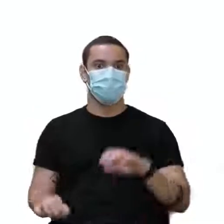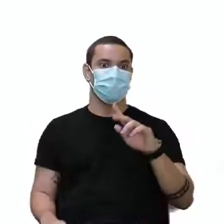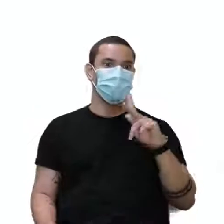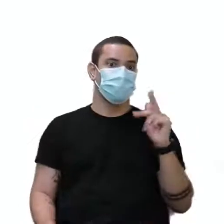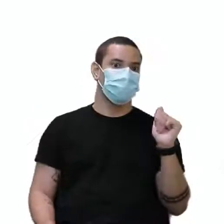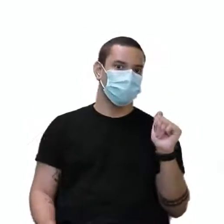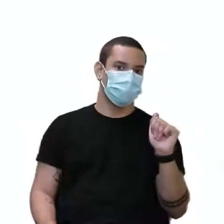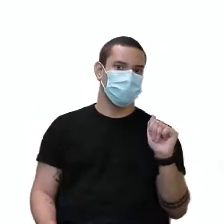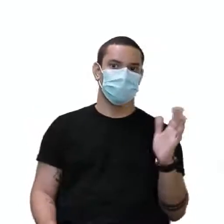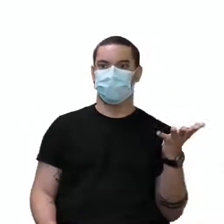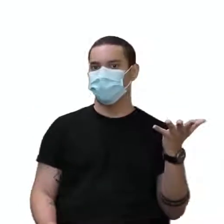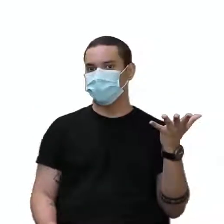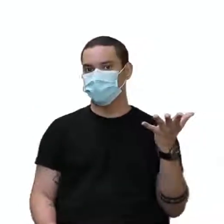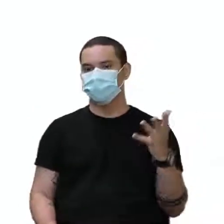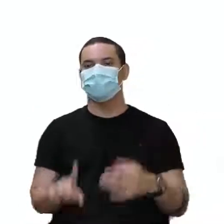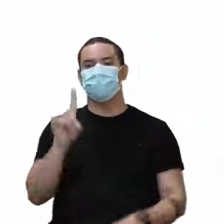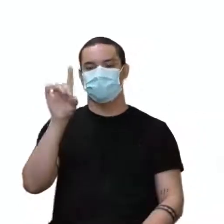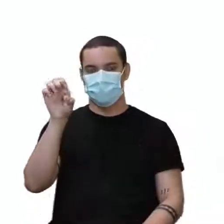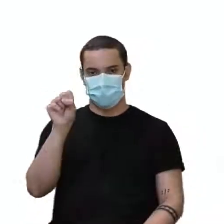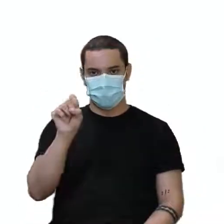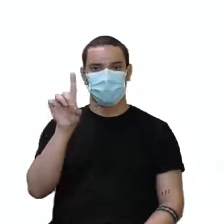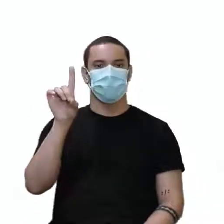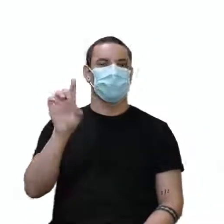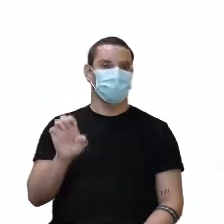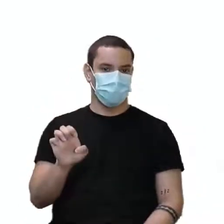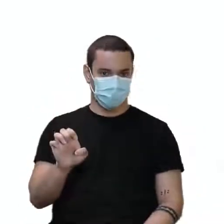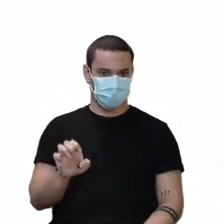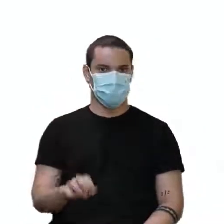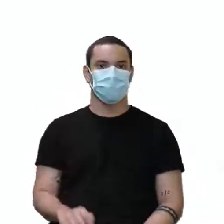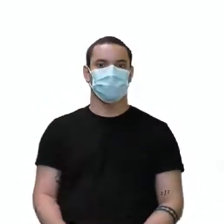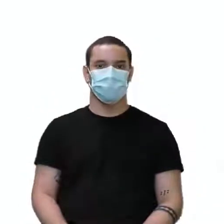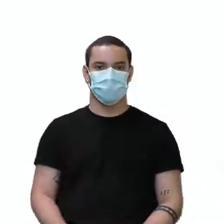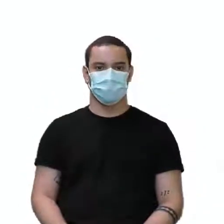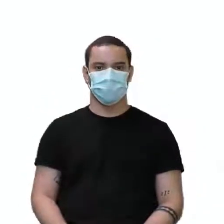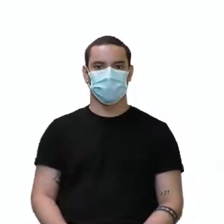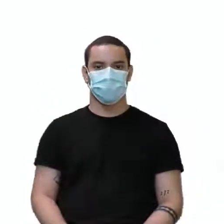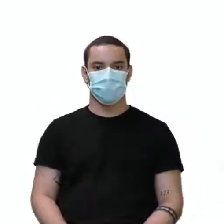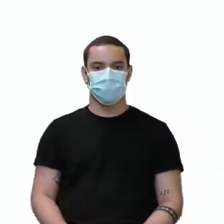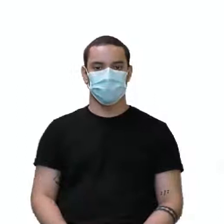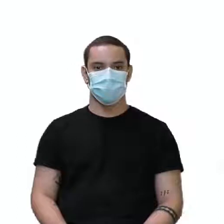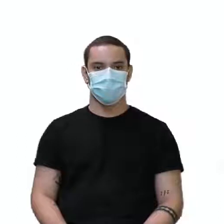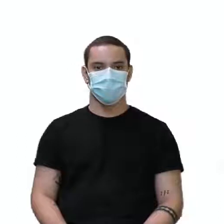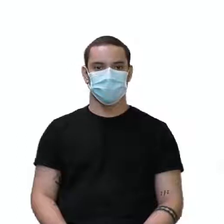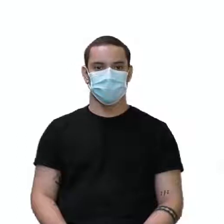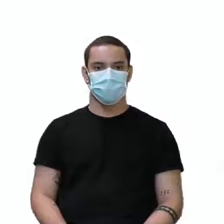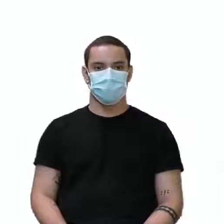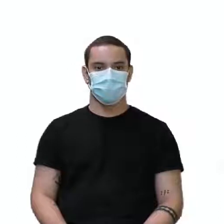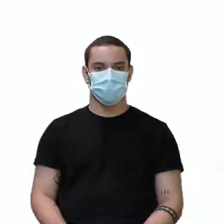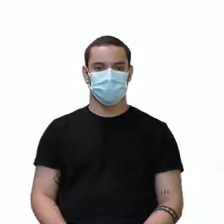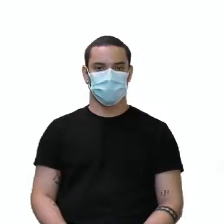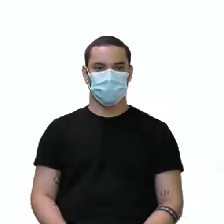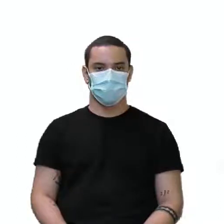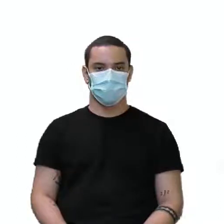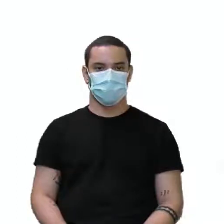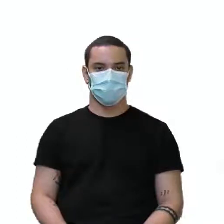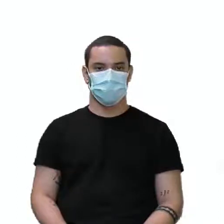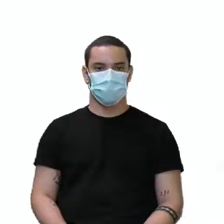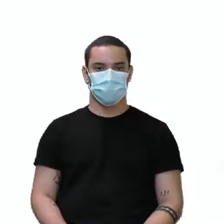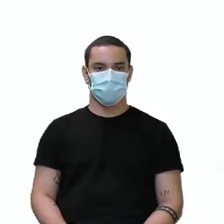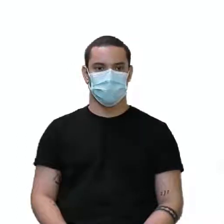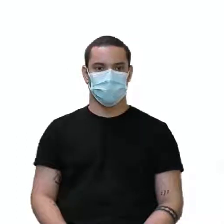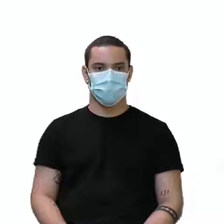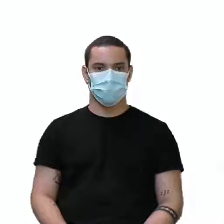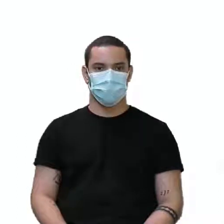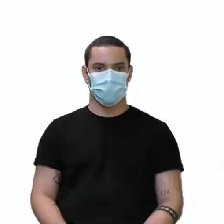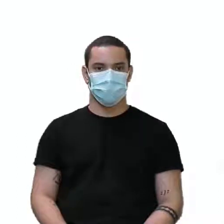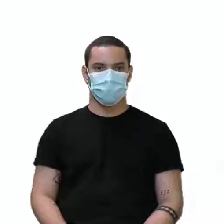estou aqui desde 7 horas. Since 7 o'clock. I've been